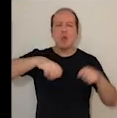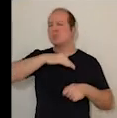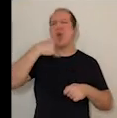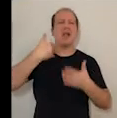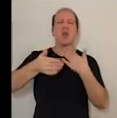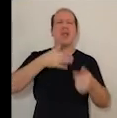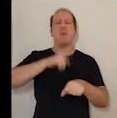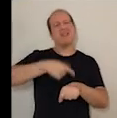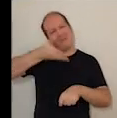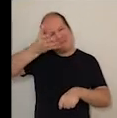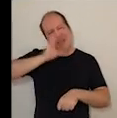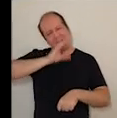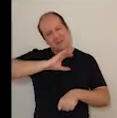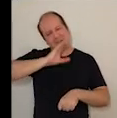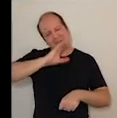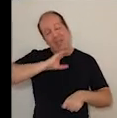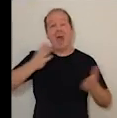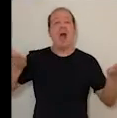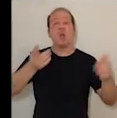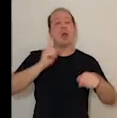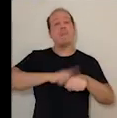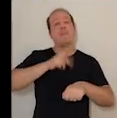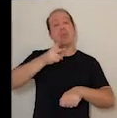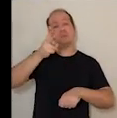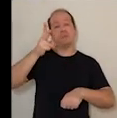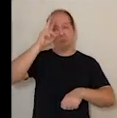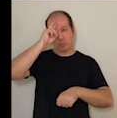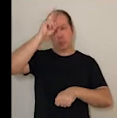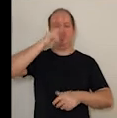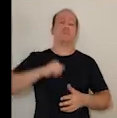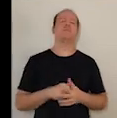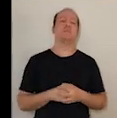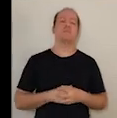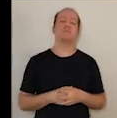que pode morrer a qualquer momento. Depressa. Agora mesmo, meu senhor.